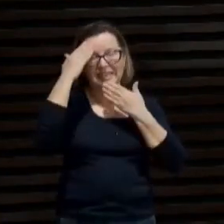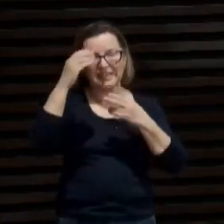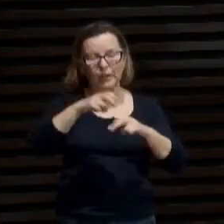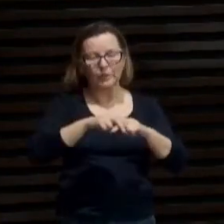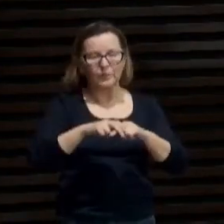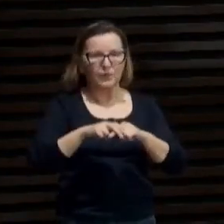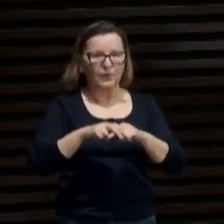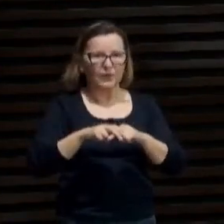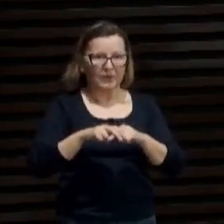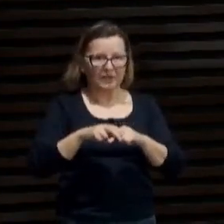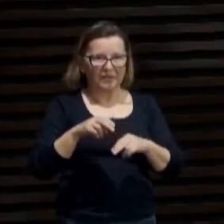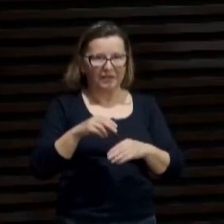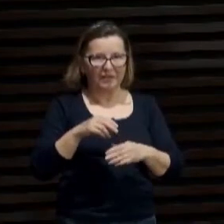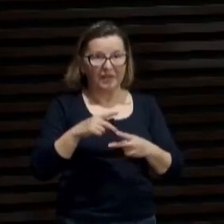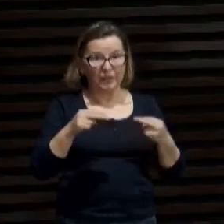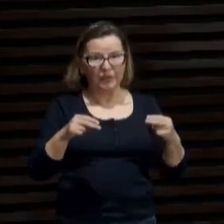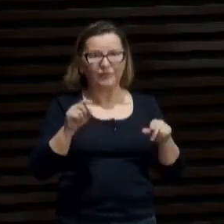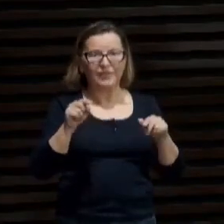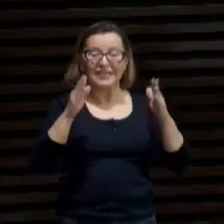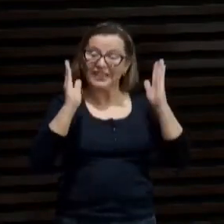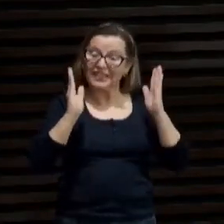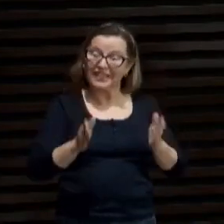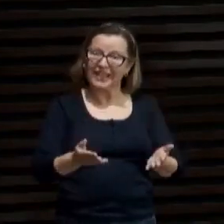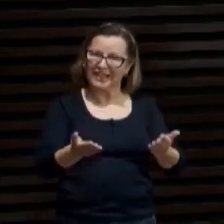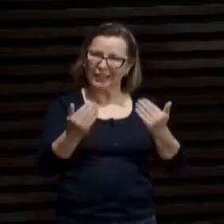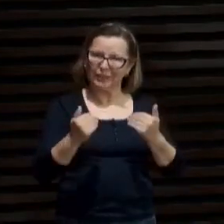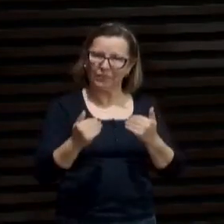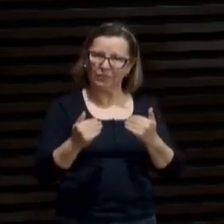que você já recebeu, que é muita coisa.